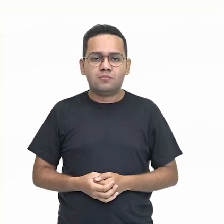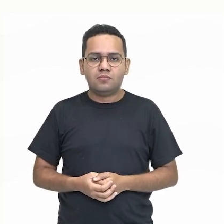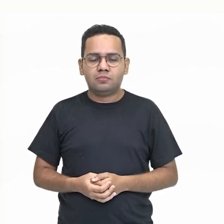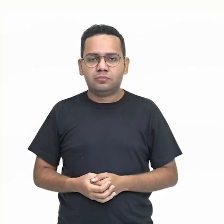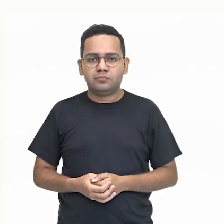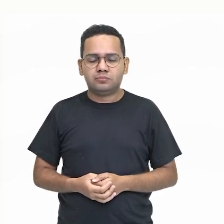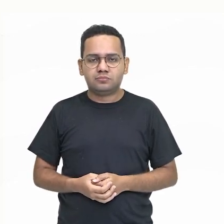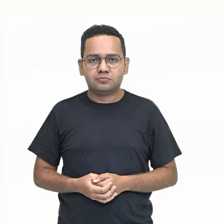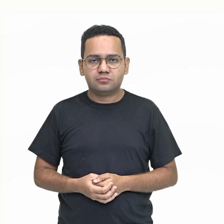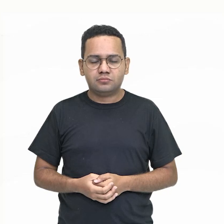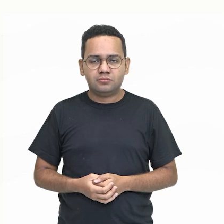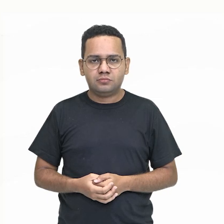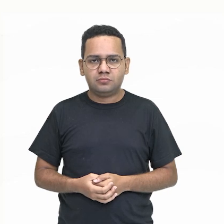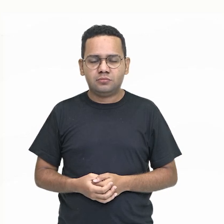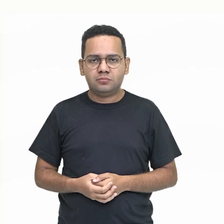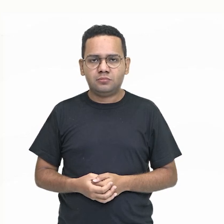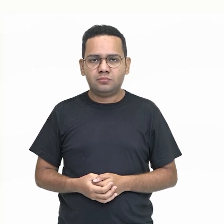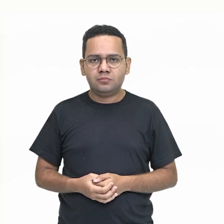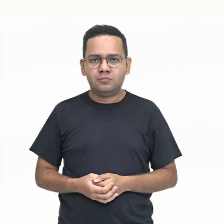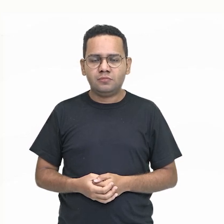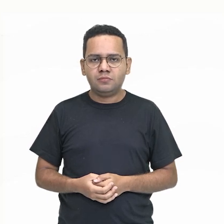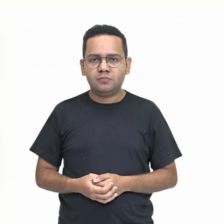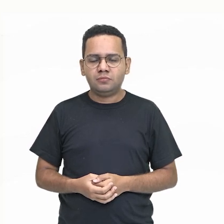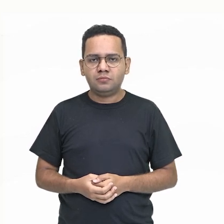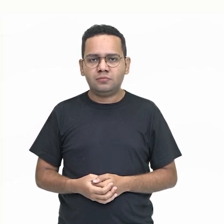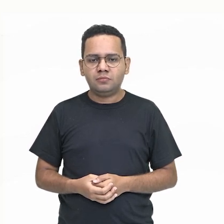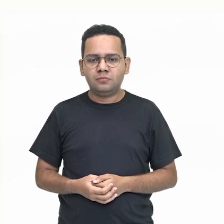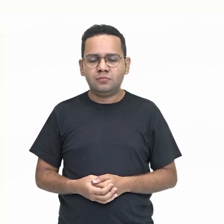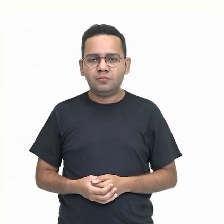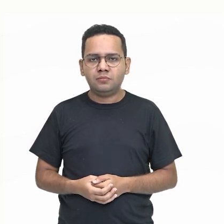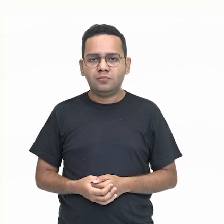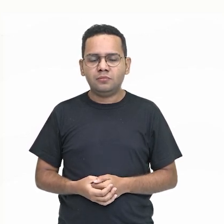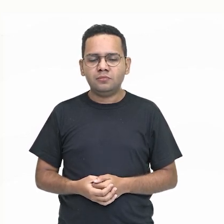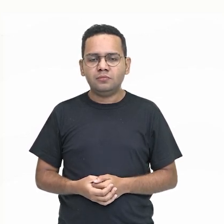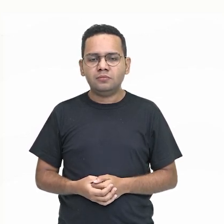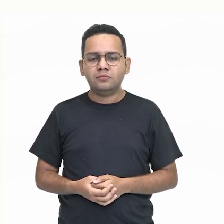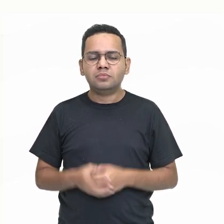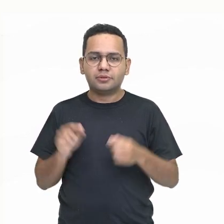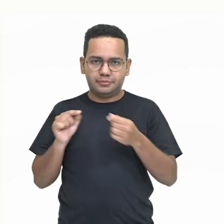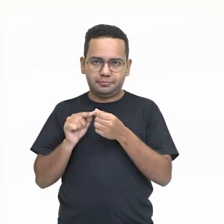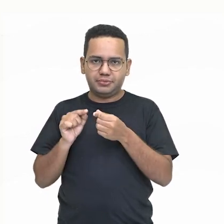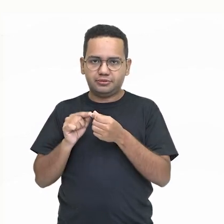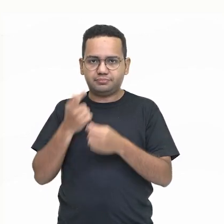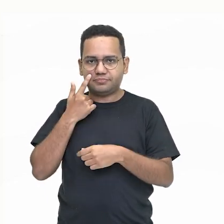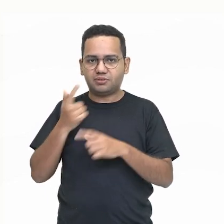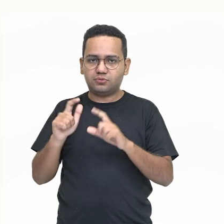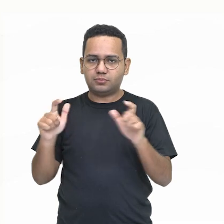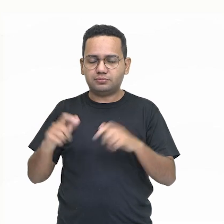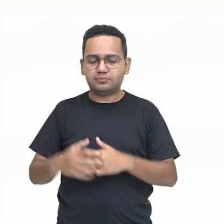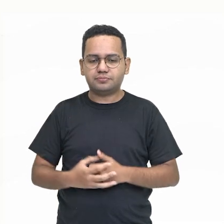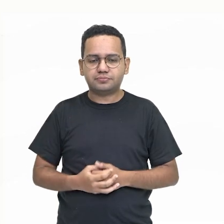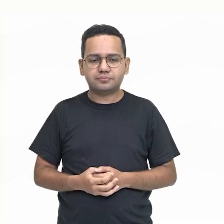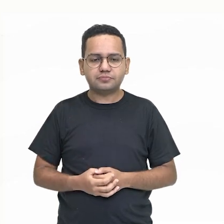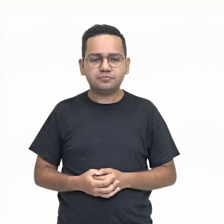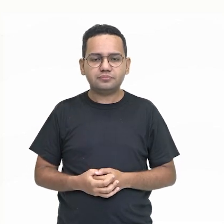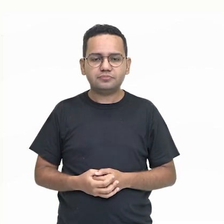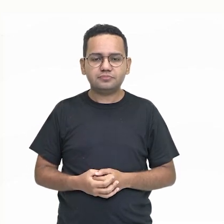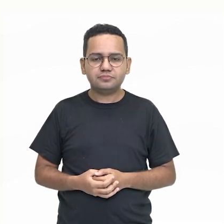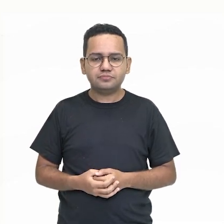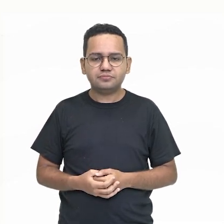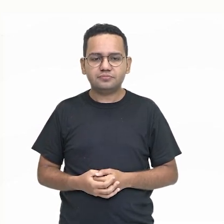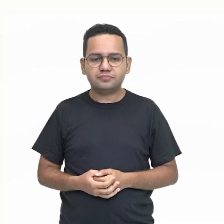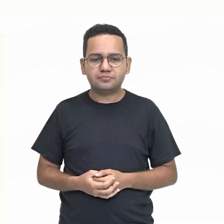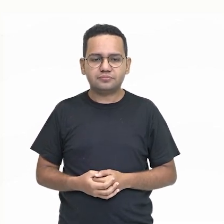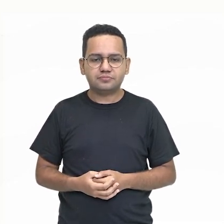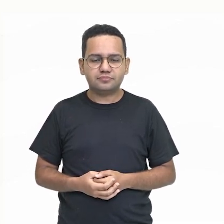tempo. Então, vejam que eu tenho aí a aceleração, que vai ser igual à variação